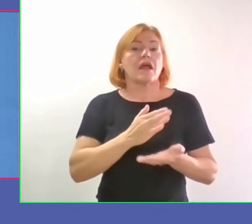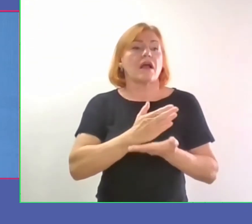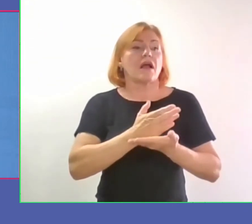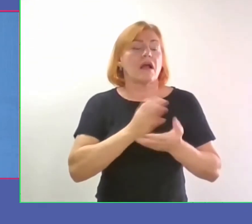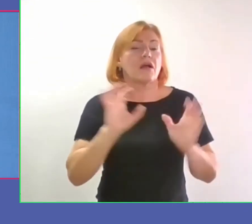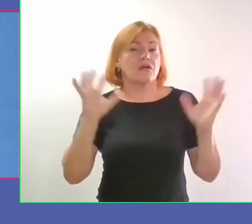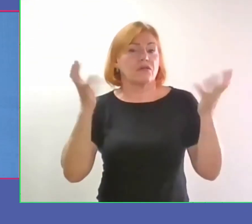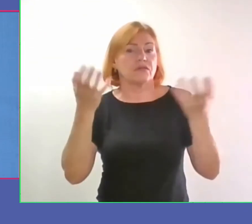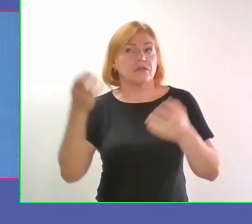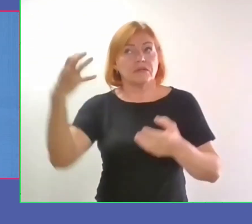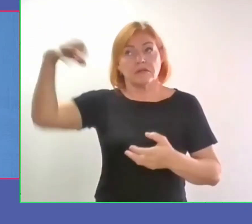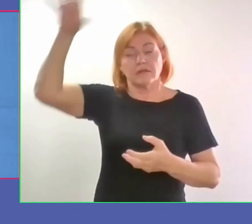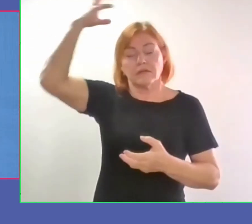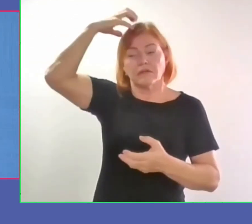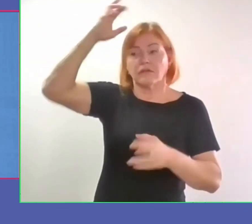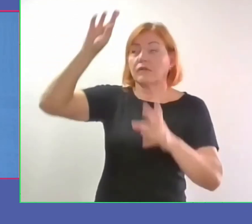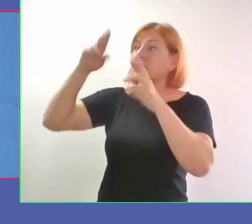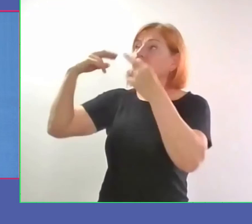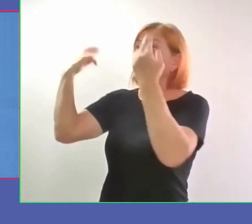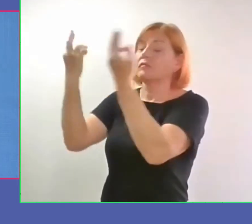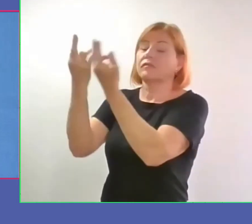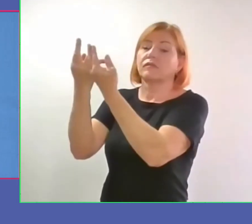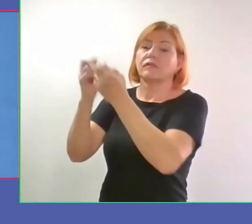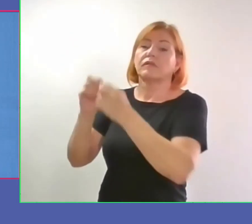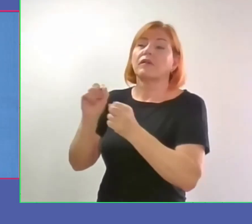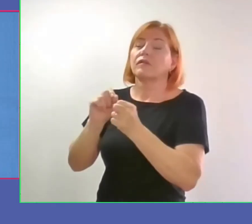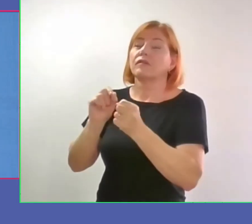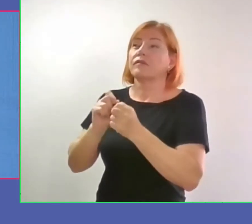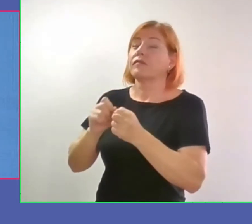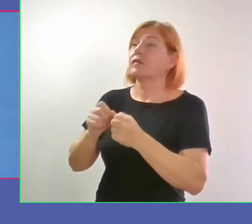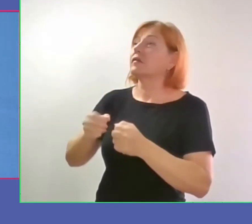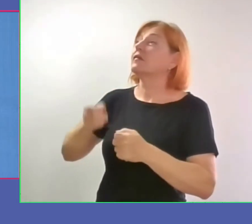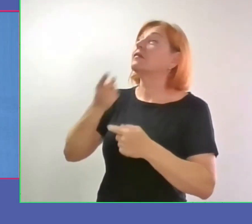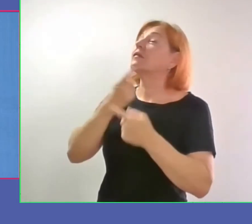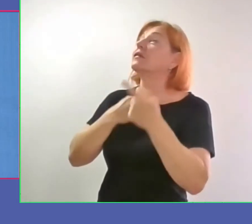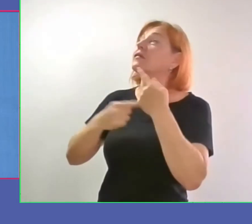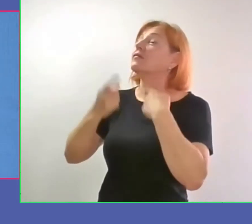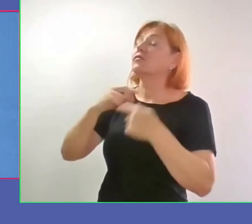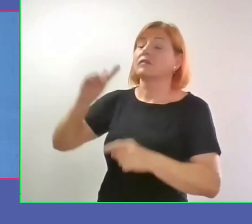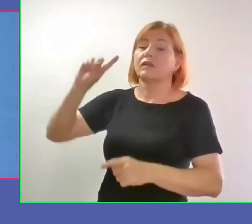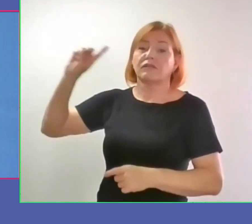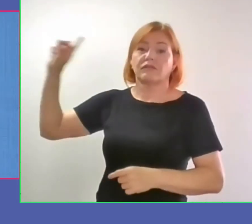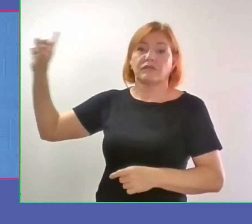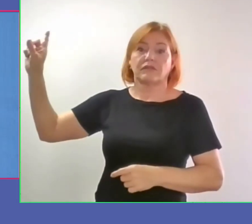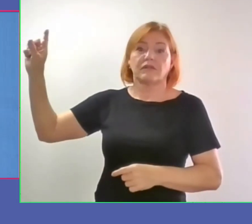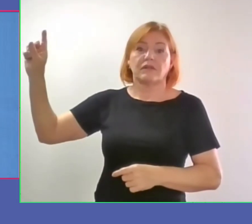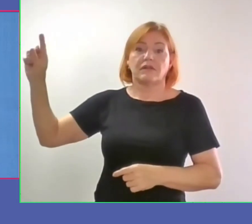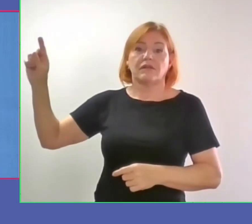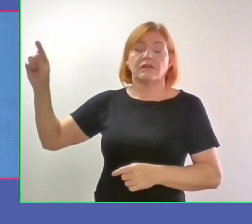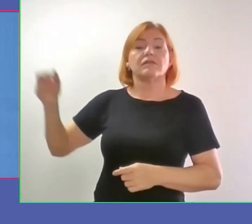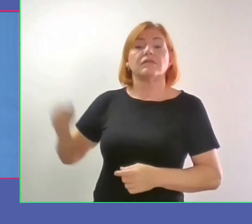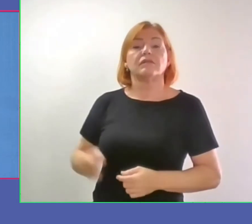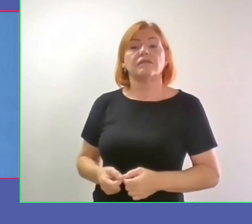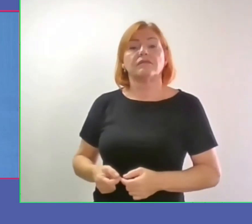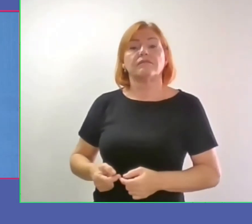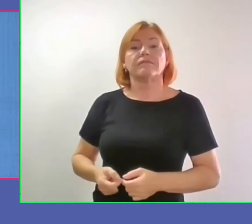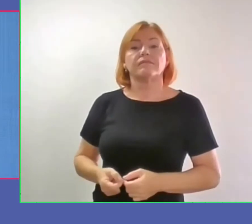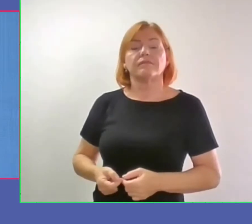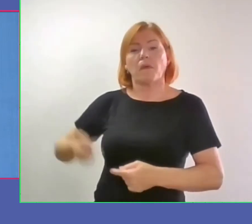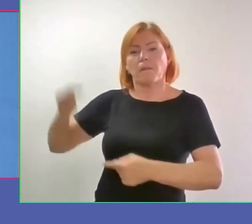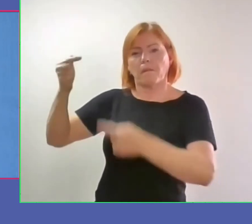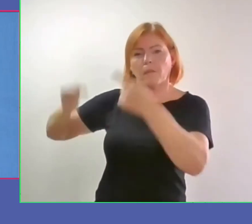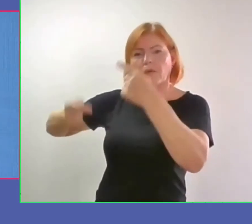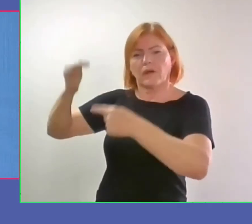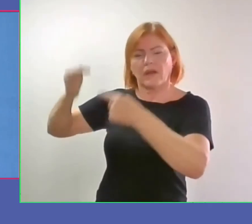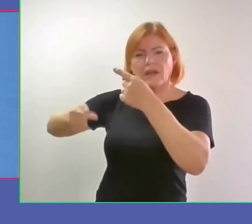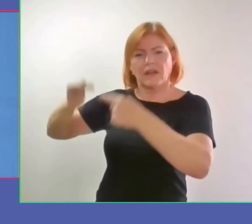Deus. Até mesmo o seu relacionamento natural, o seu relacionamento de parentesco com a sua mãe, com